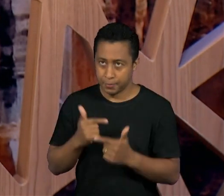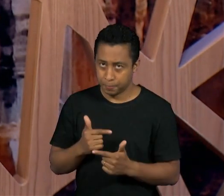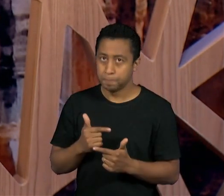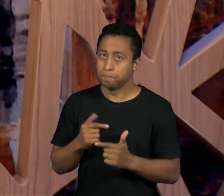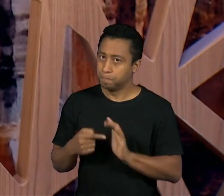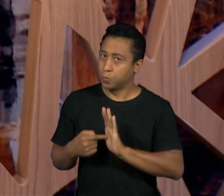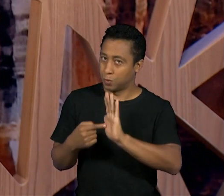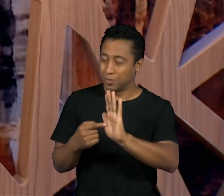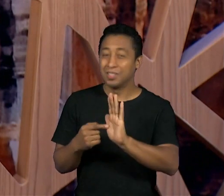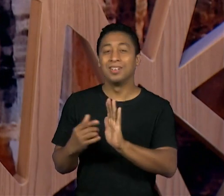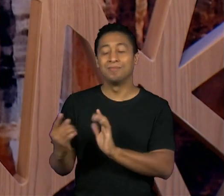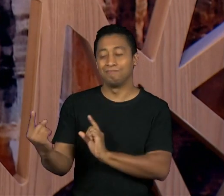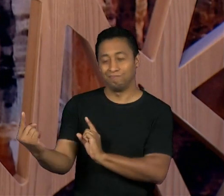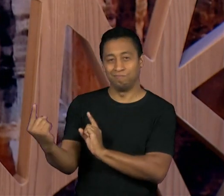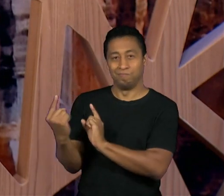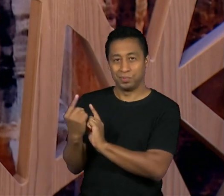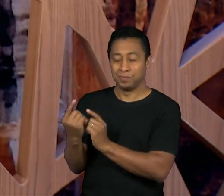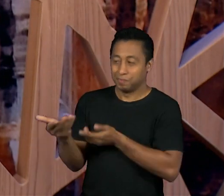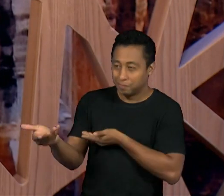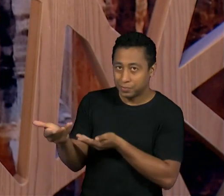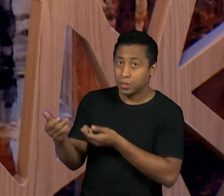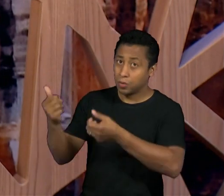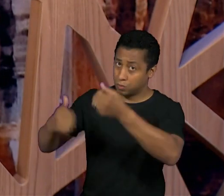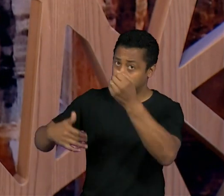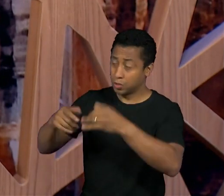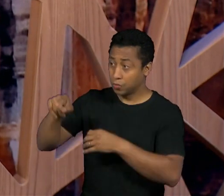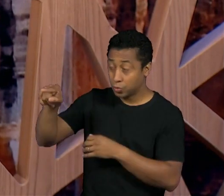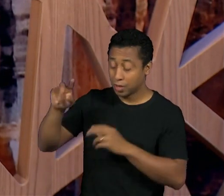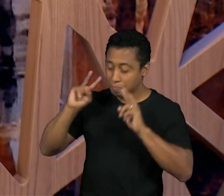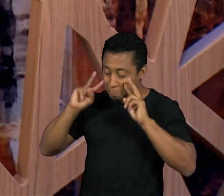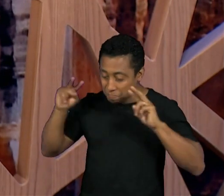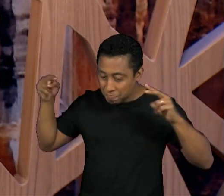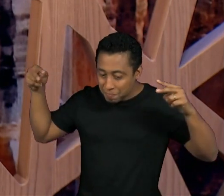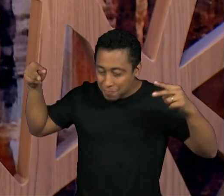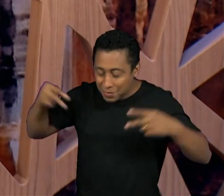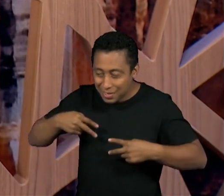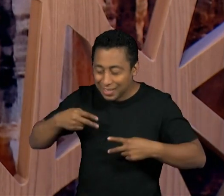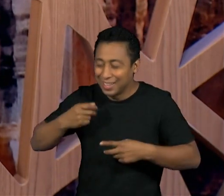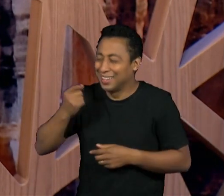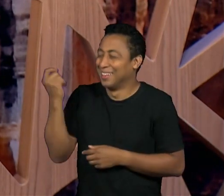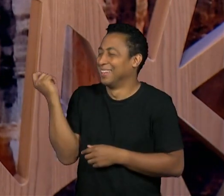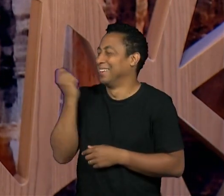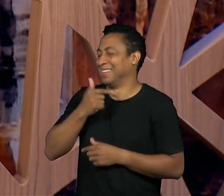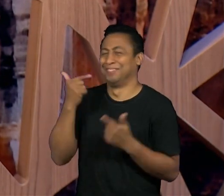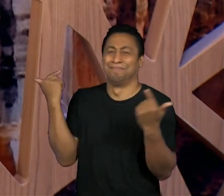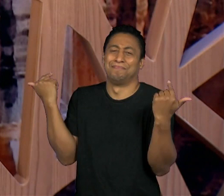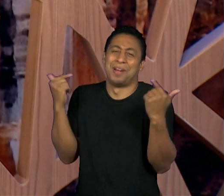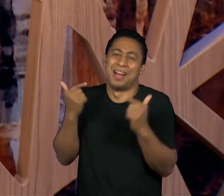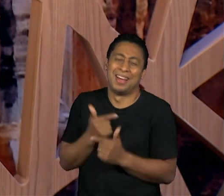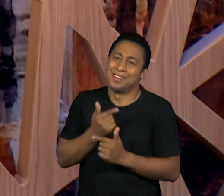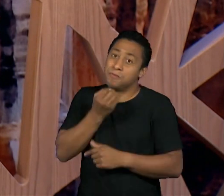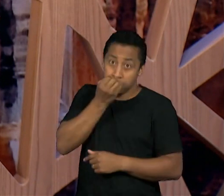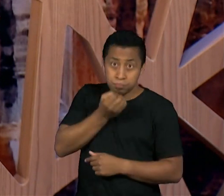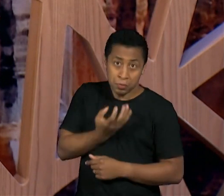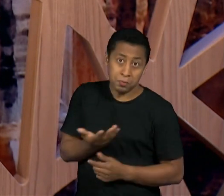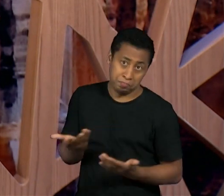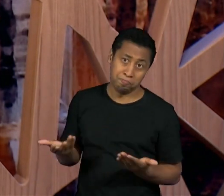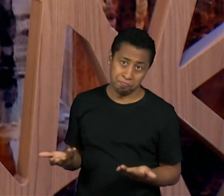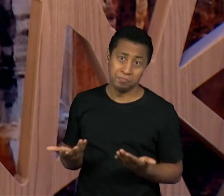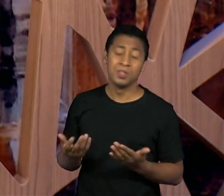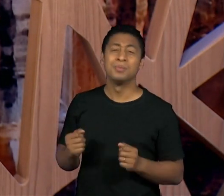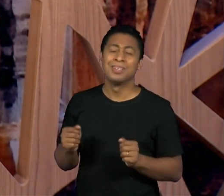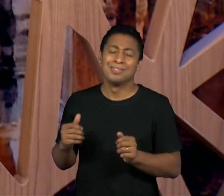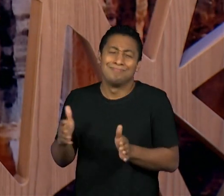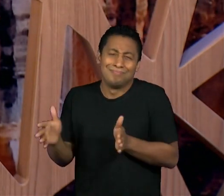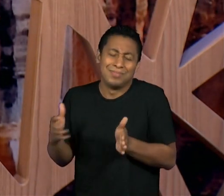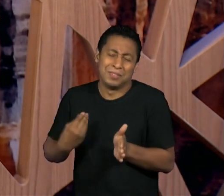no consultório, dos meus atendimentos, que eu falo, se você ri de você mesmo, você já está meio caminho andado. porque a gente vive uma